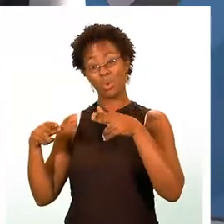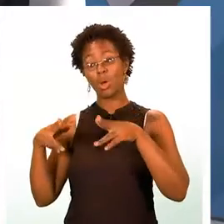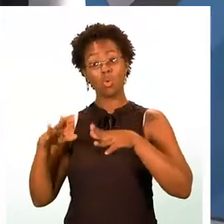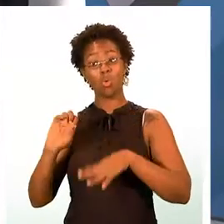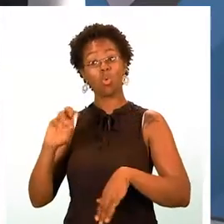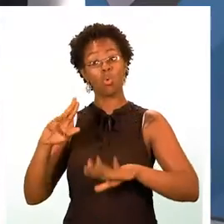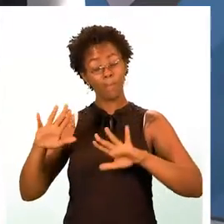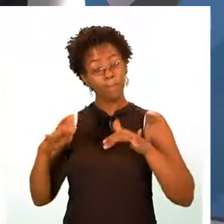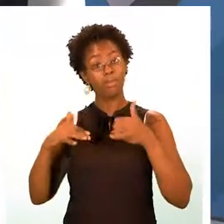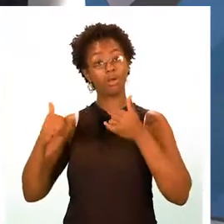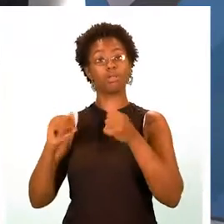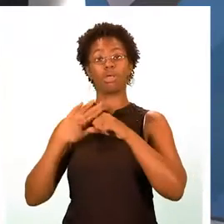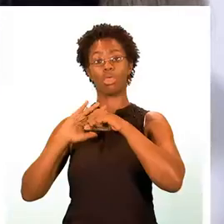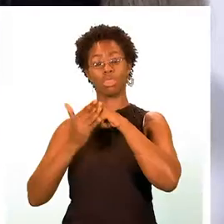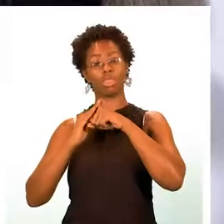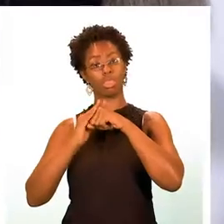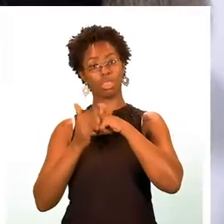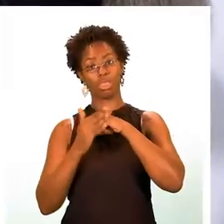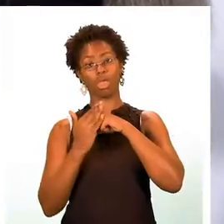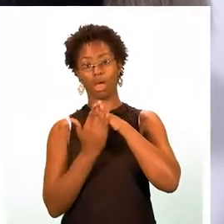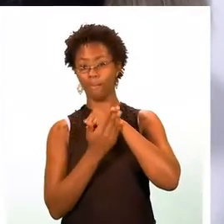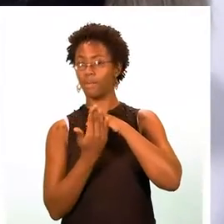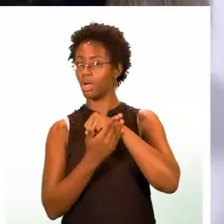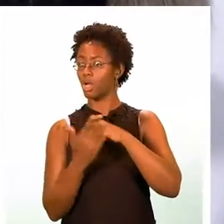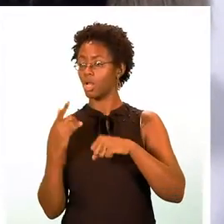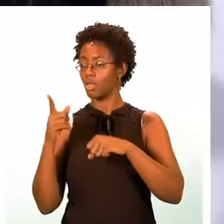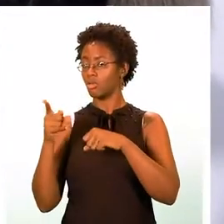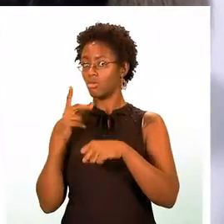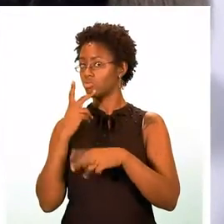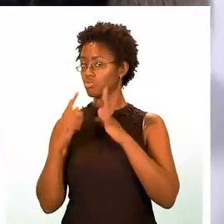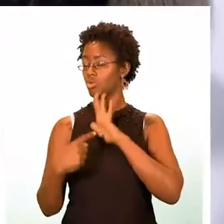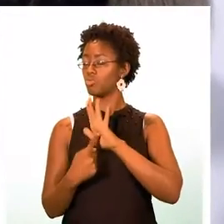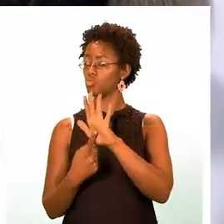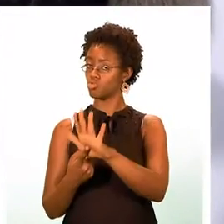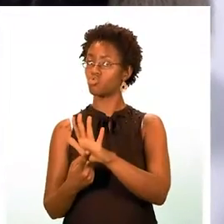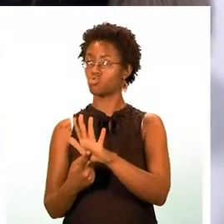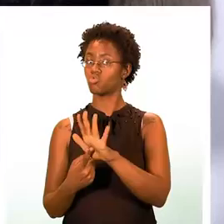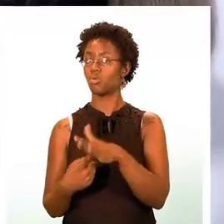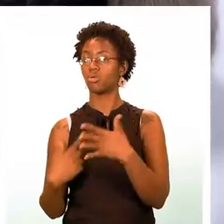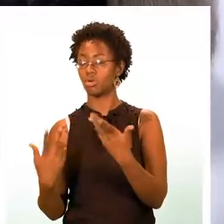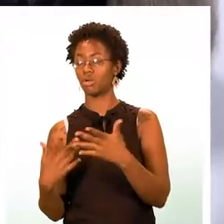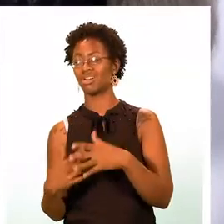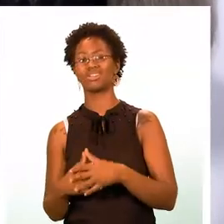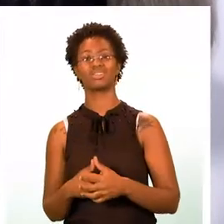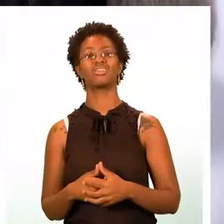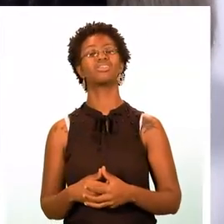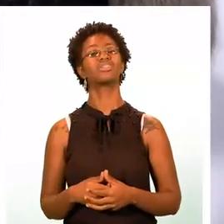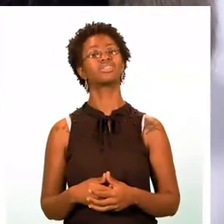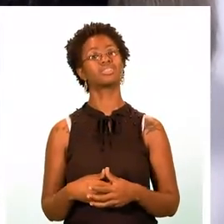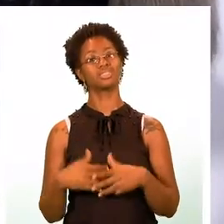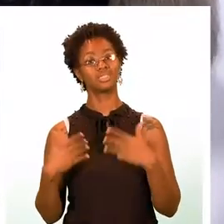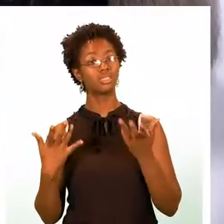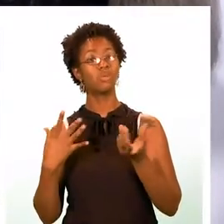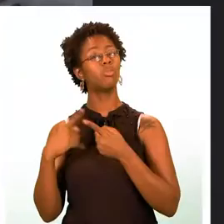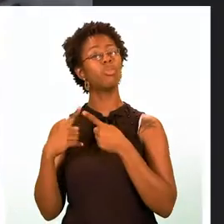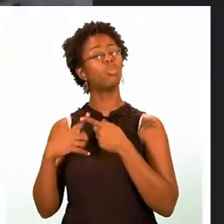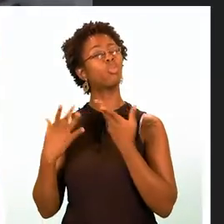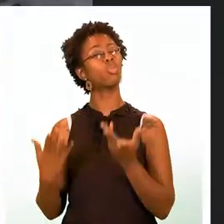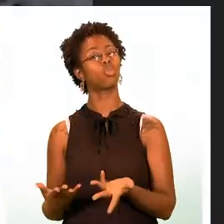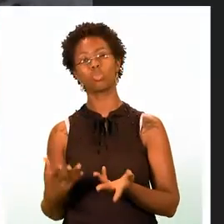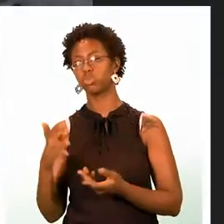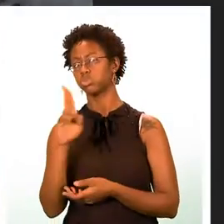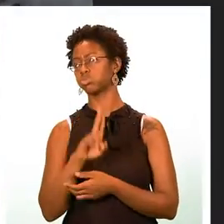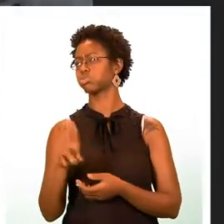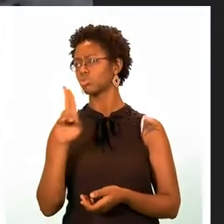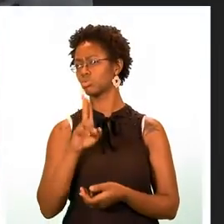papel até melhor, né, nessa lapidação que você mostrou dessa pedra gigantesca aí, com a lapidação, por que que ainda